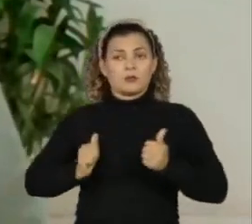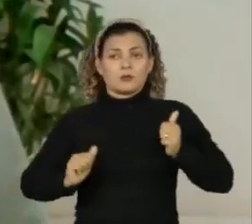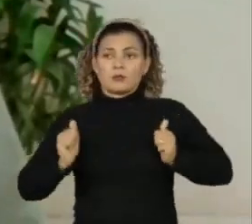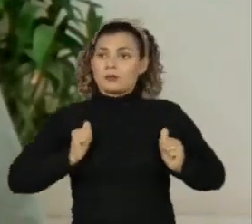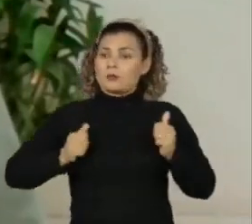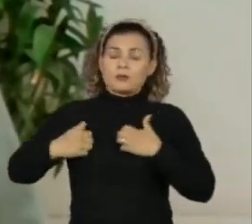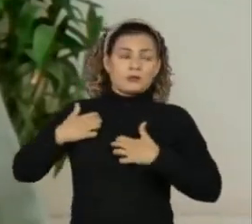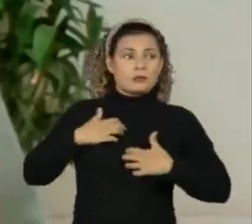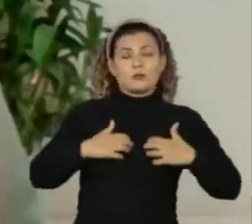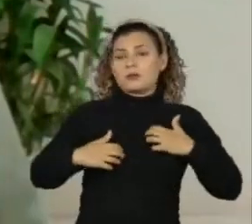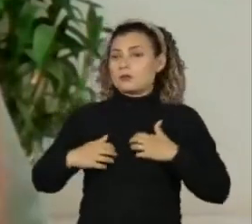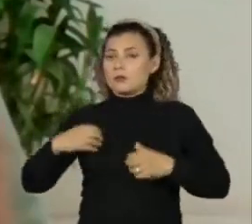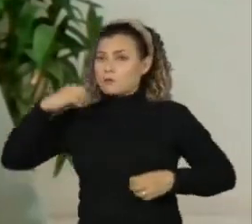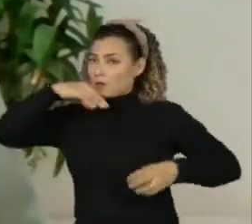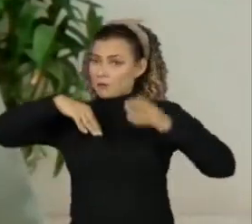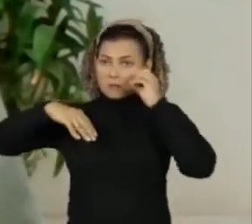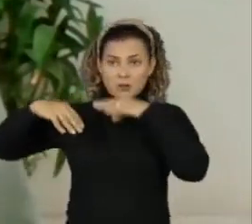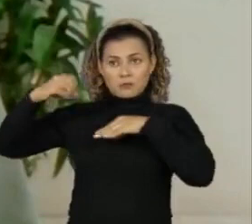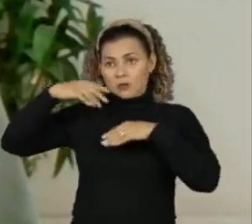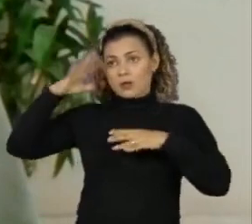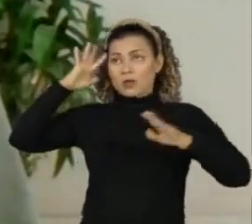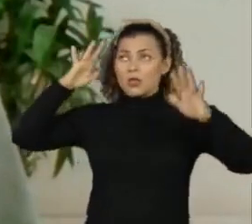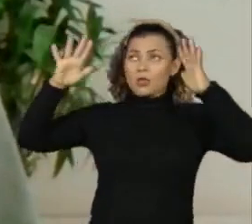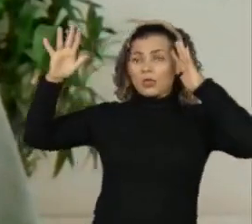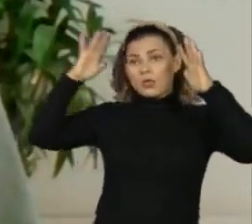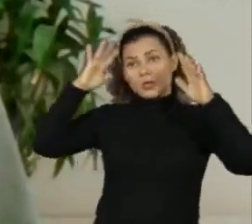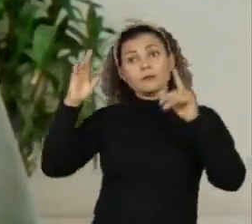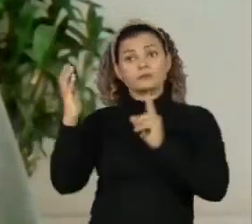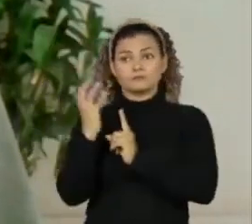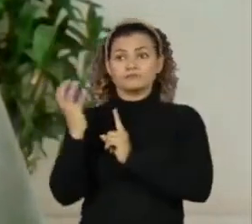agitação, agressividade, delírios, né?